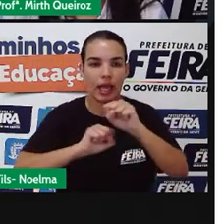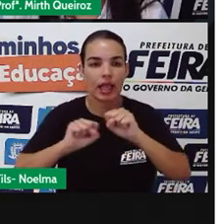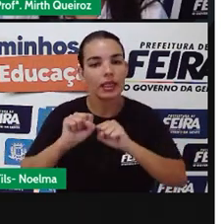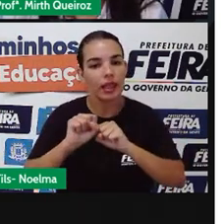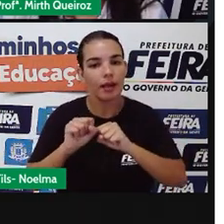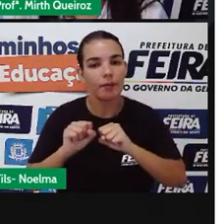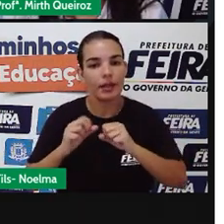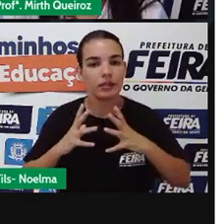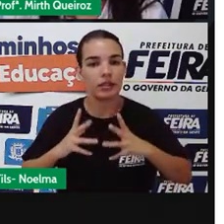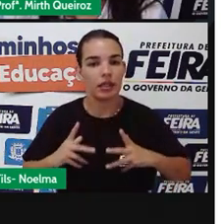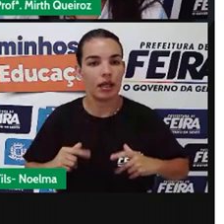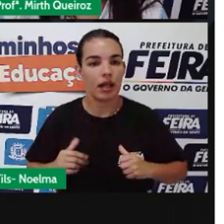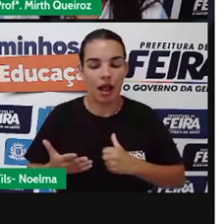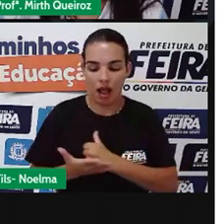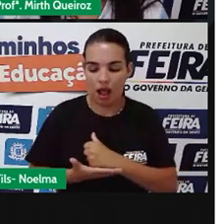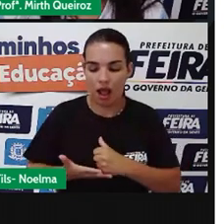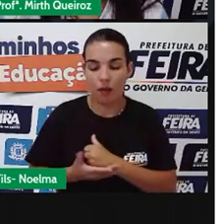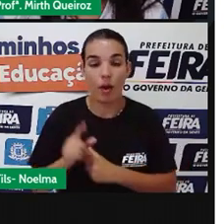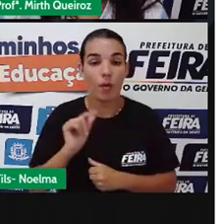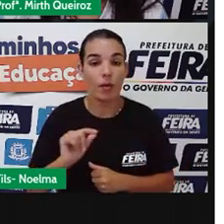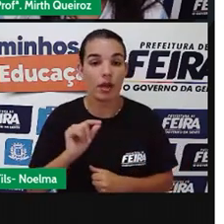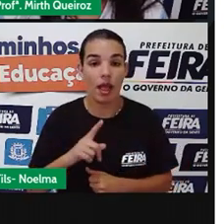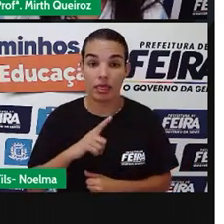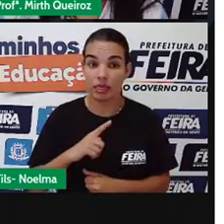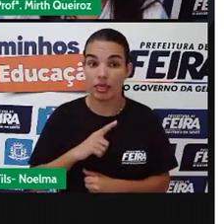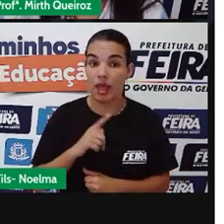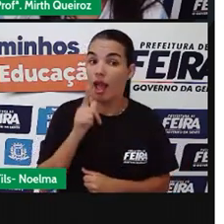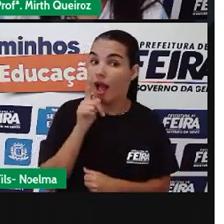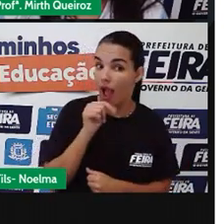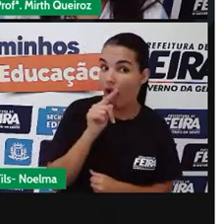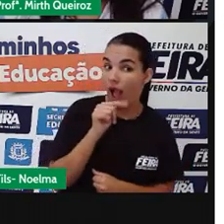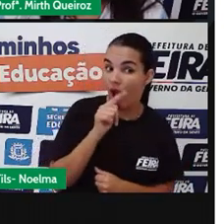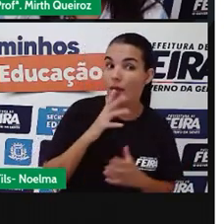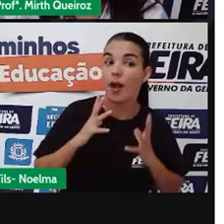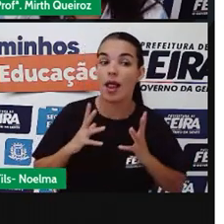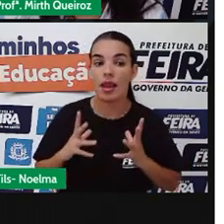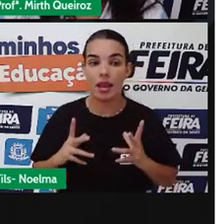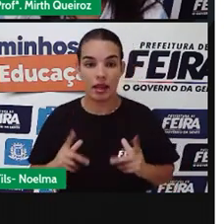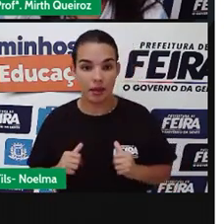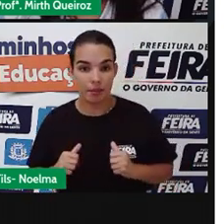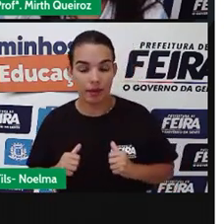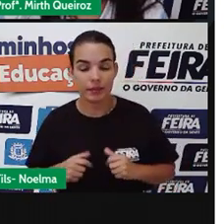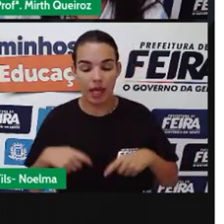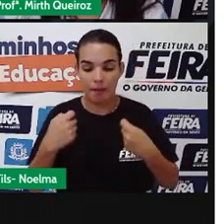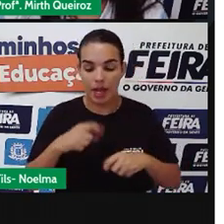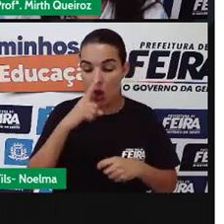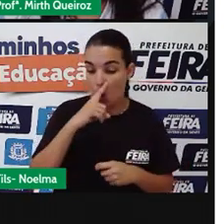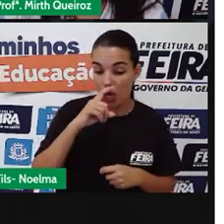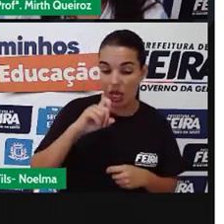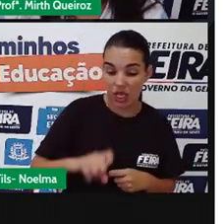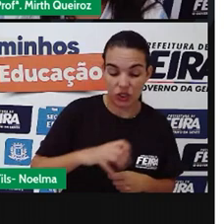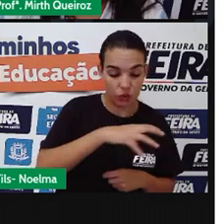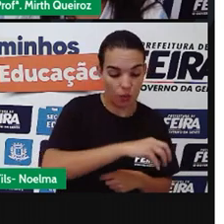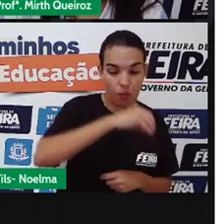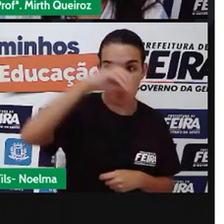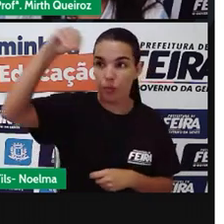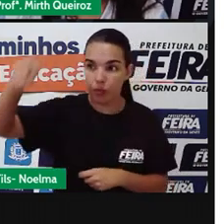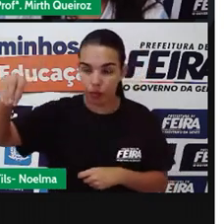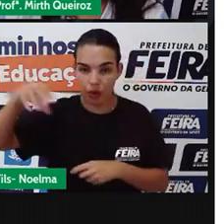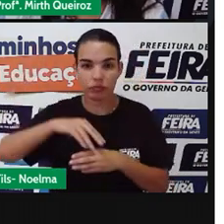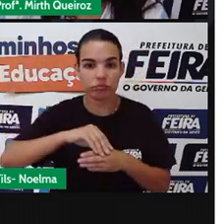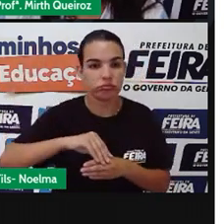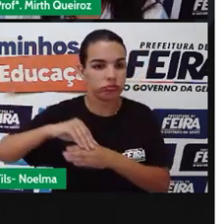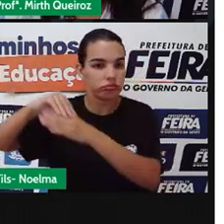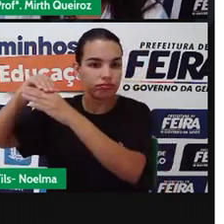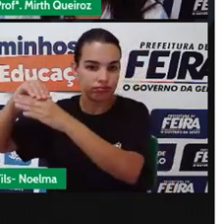o sancionamento base nós temos a água potável né a retirada dos resíduos sólidos